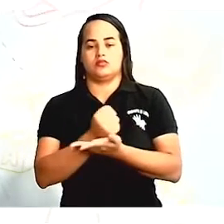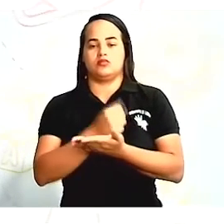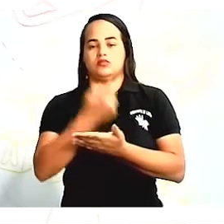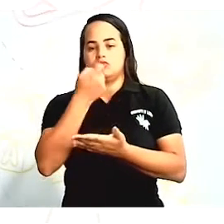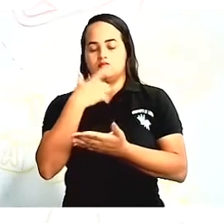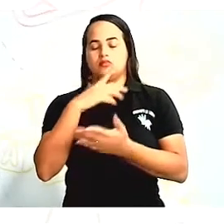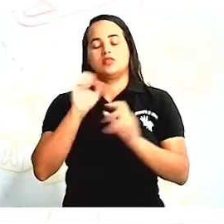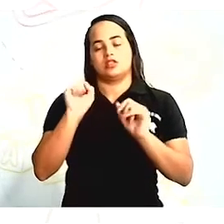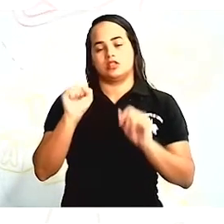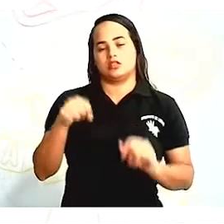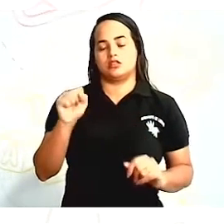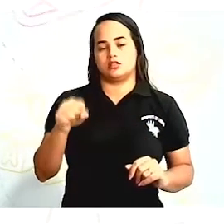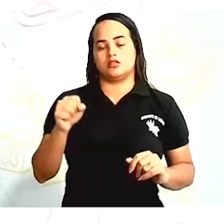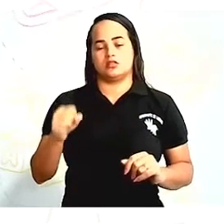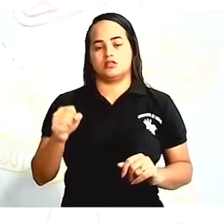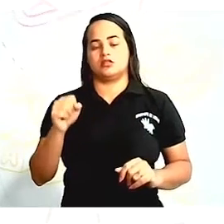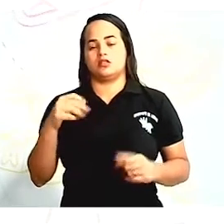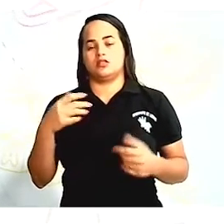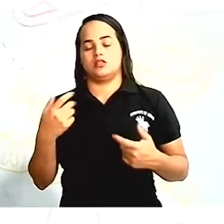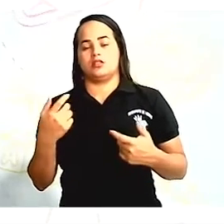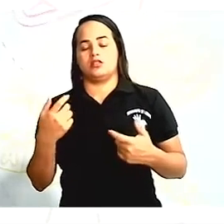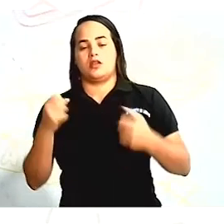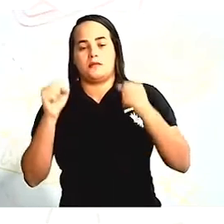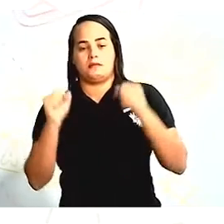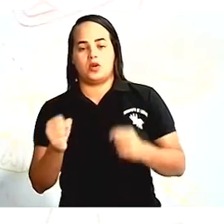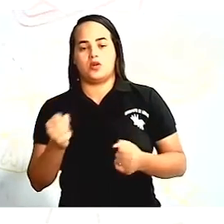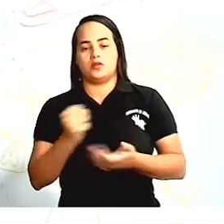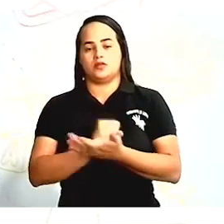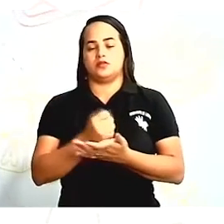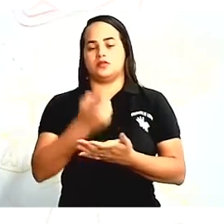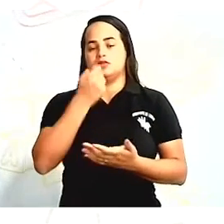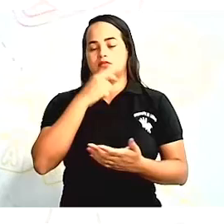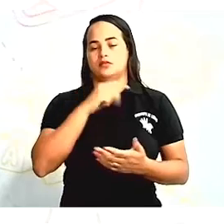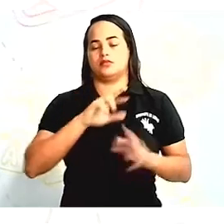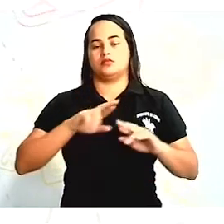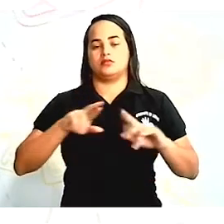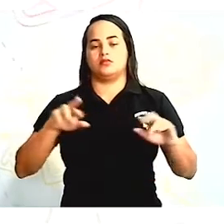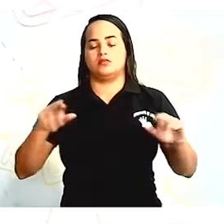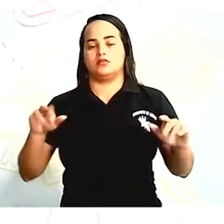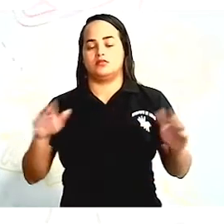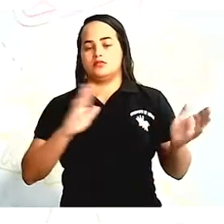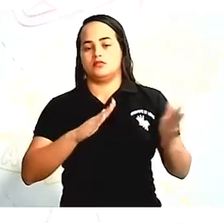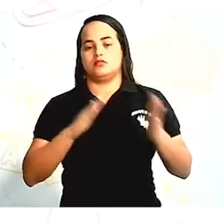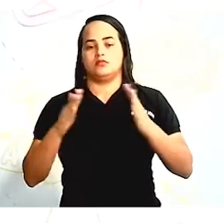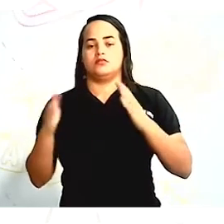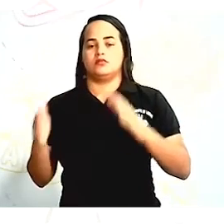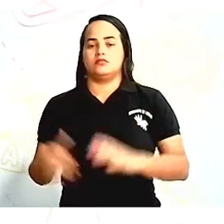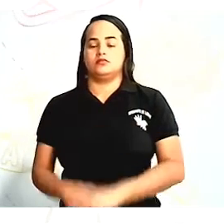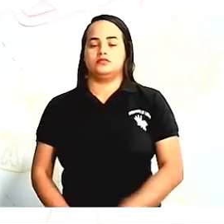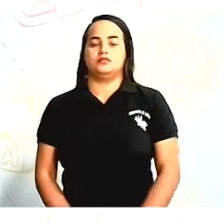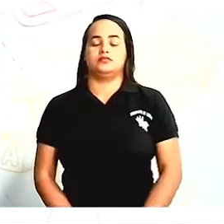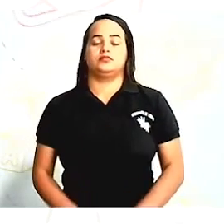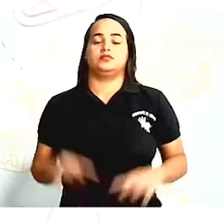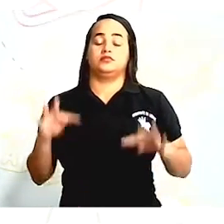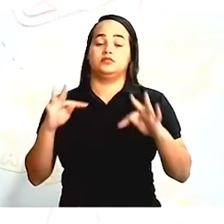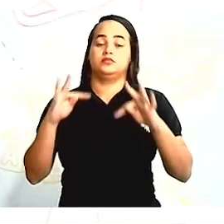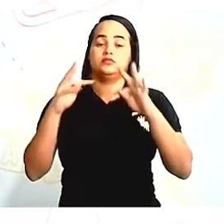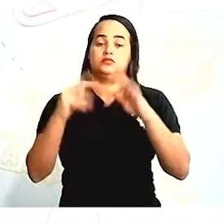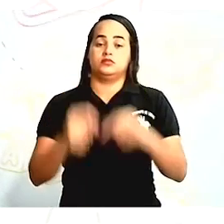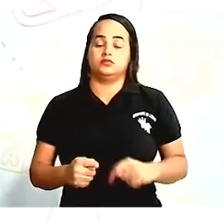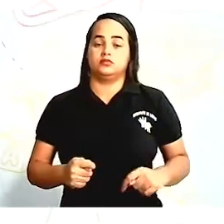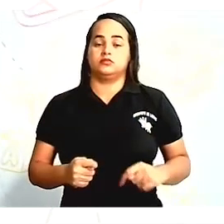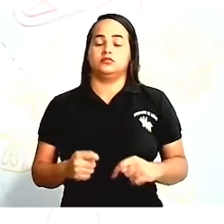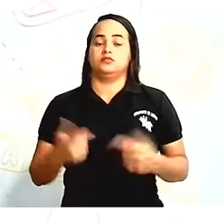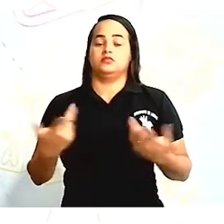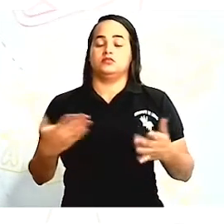sim, ela vai se tornar eficaz e em diferentes etapas dessa replicação viral. Então, ó, pessoal, toda vez que